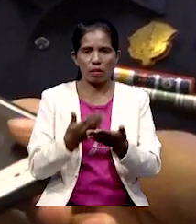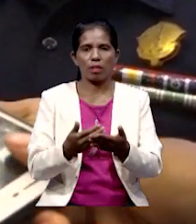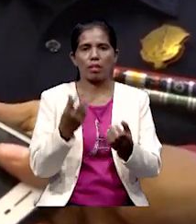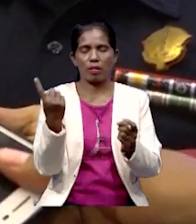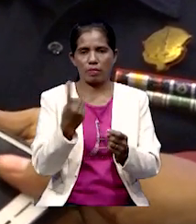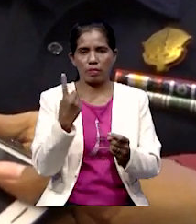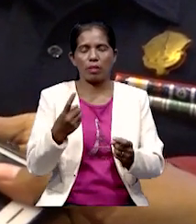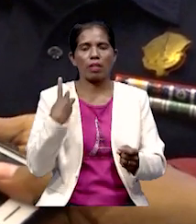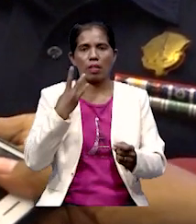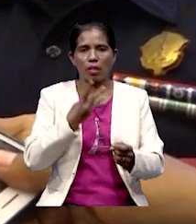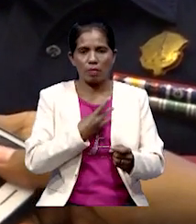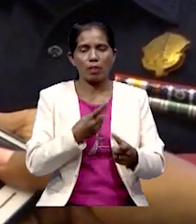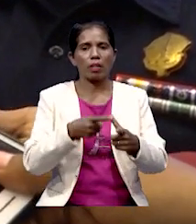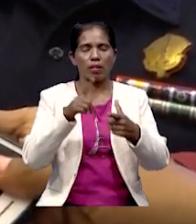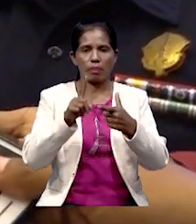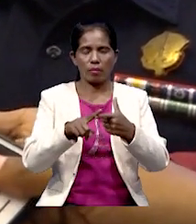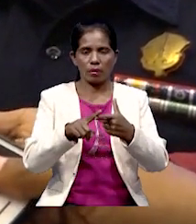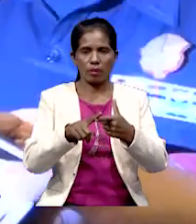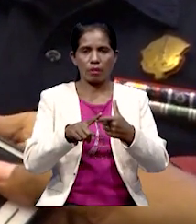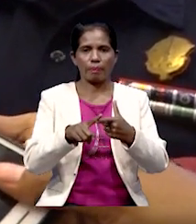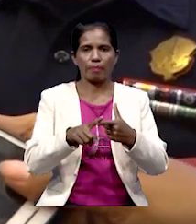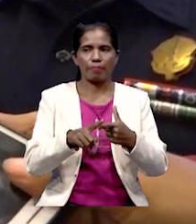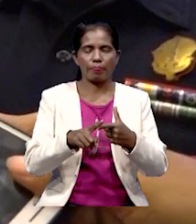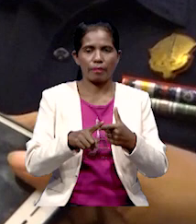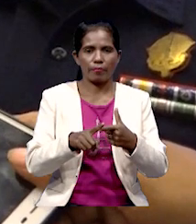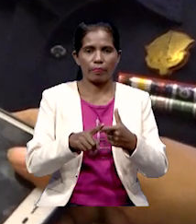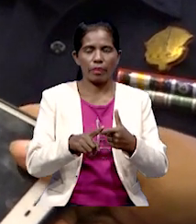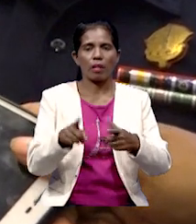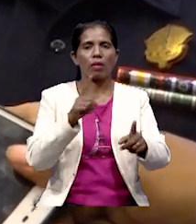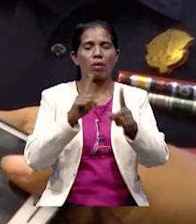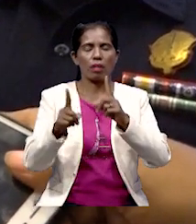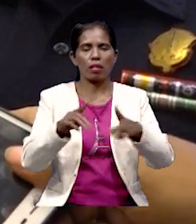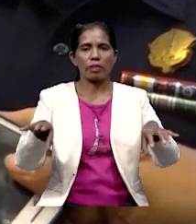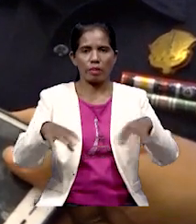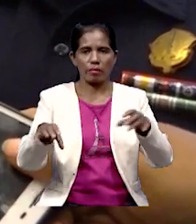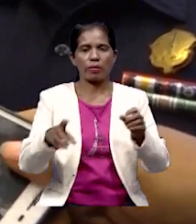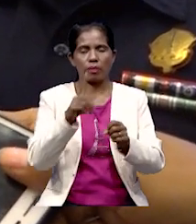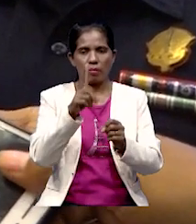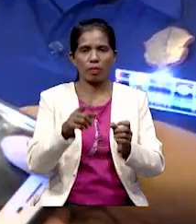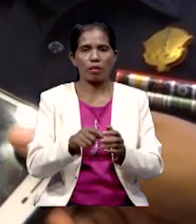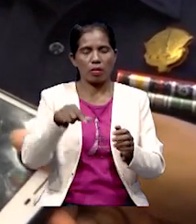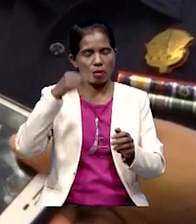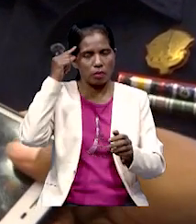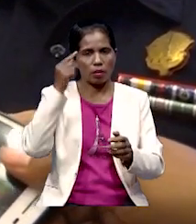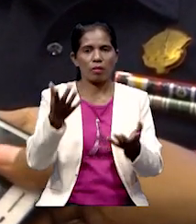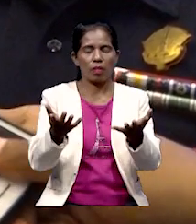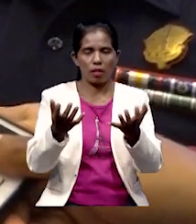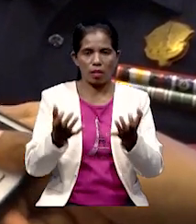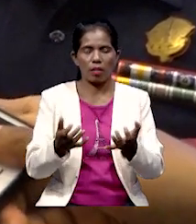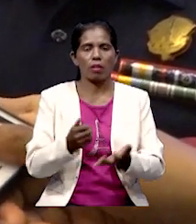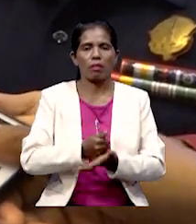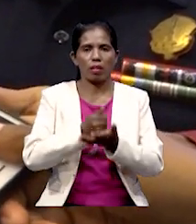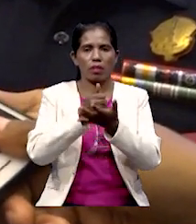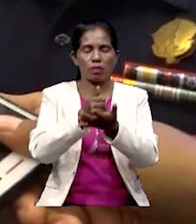ngame depois de erona intervensang service minister yang kata governo disponible ba ngira atu bele apoyo